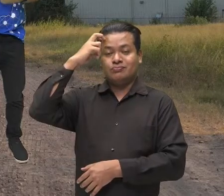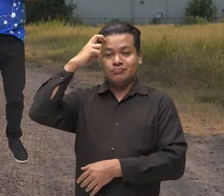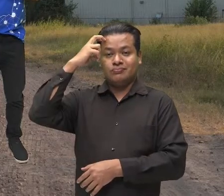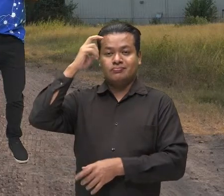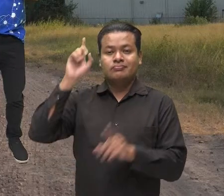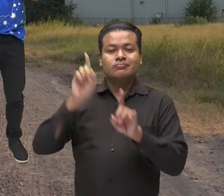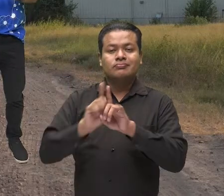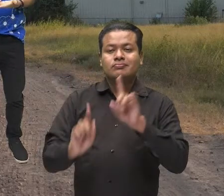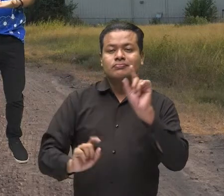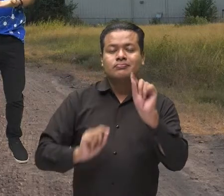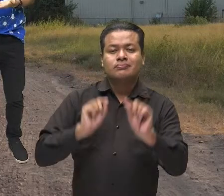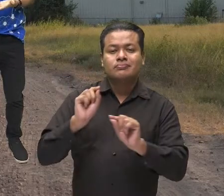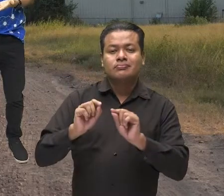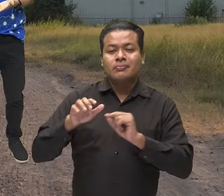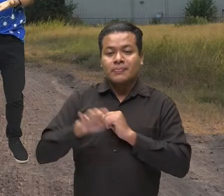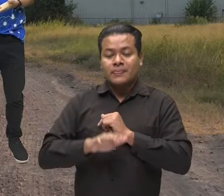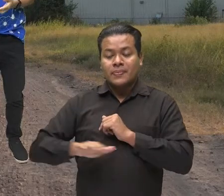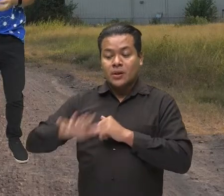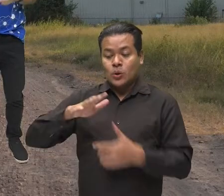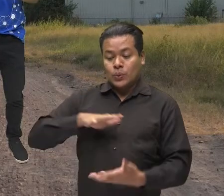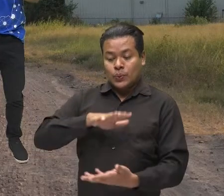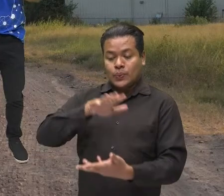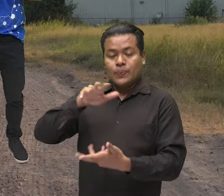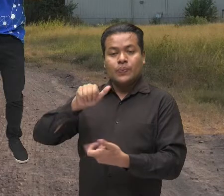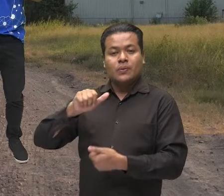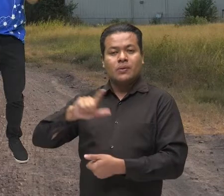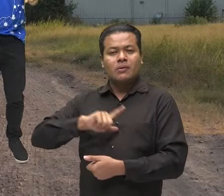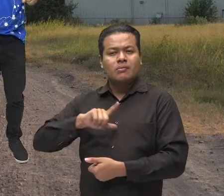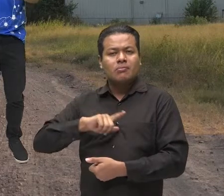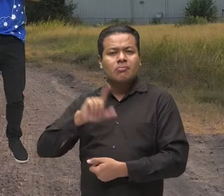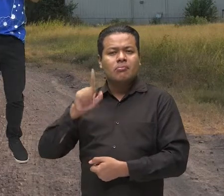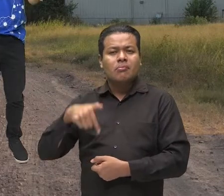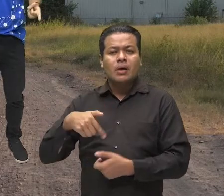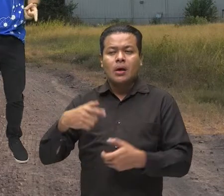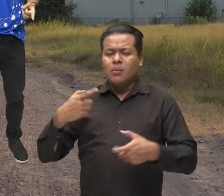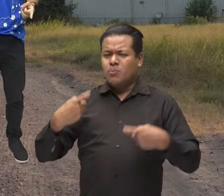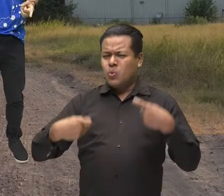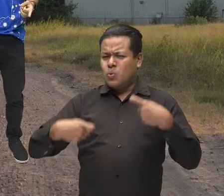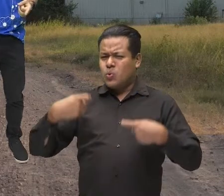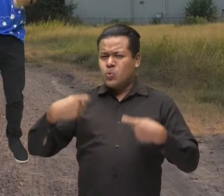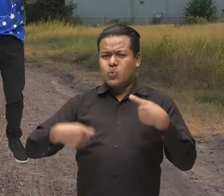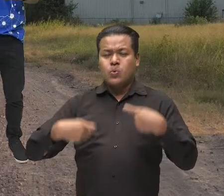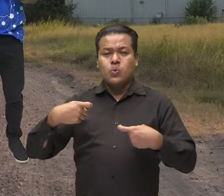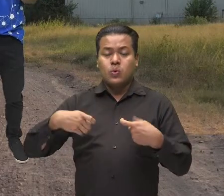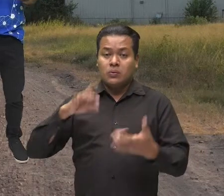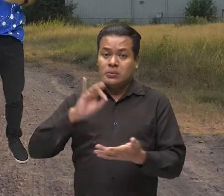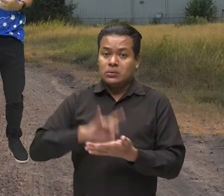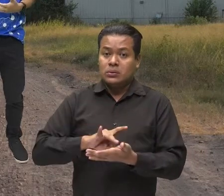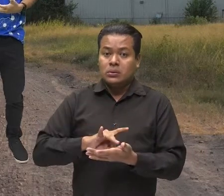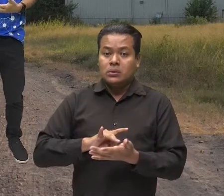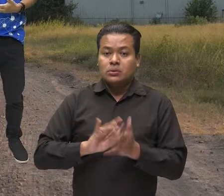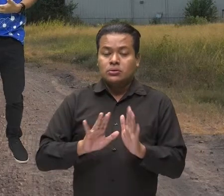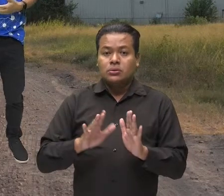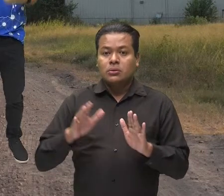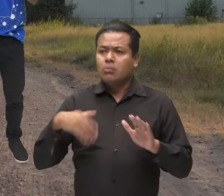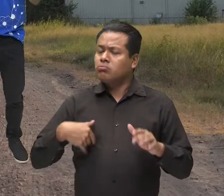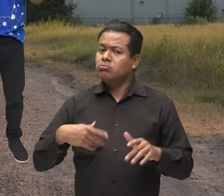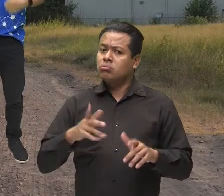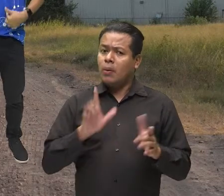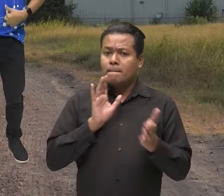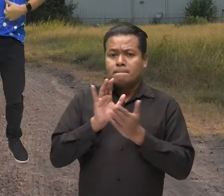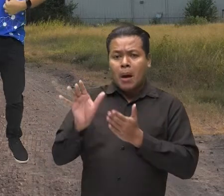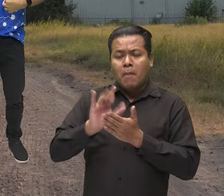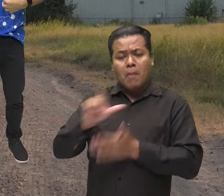gente tem também essa área do mundo aí, como é o Oriente Médio, como uma área que tem muitas guerras, muito conflito. E as pessoas acabam fugindo mesmo. E